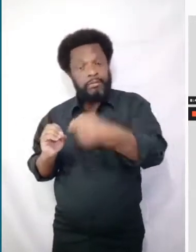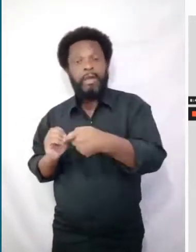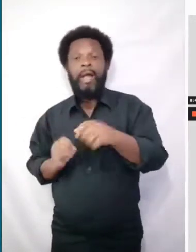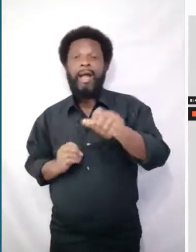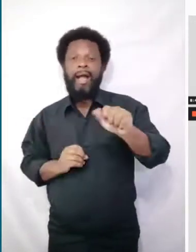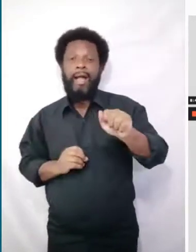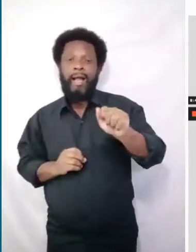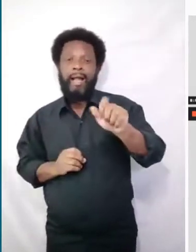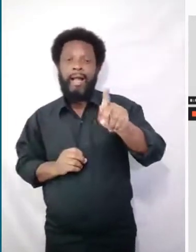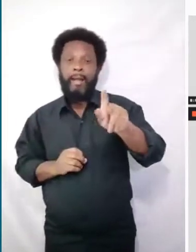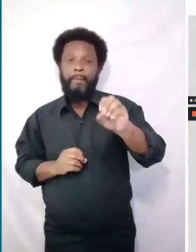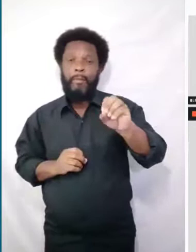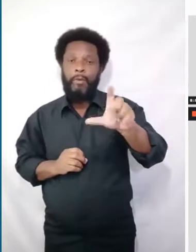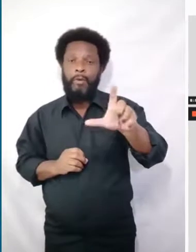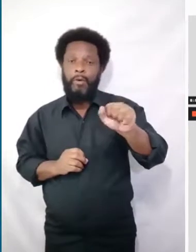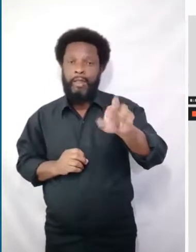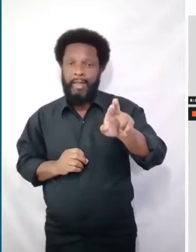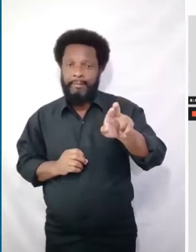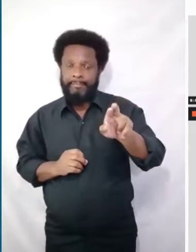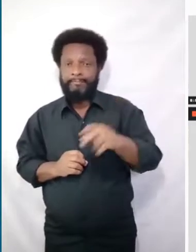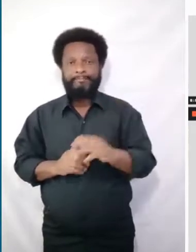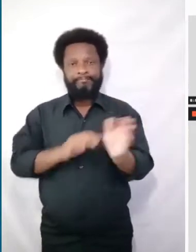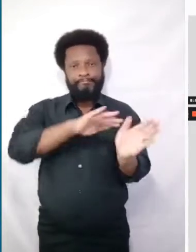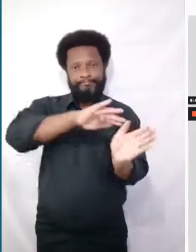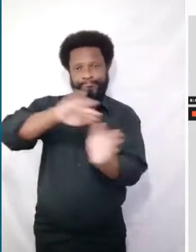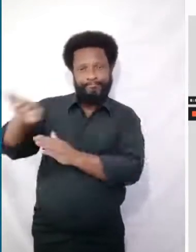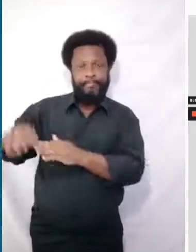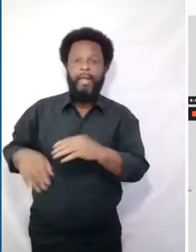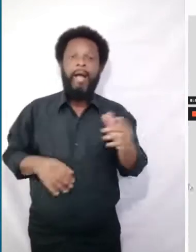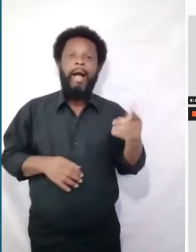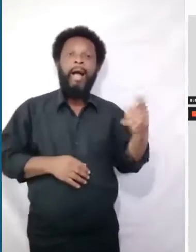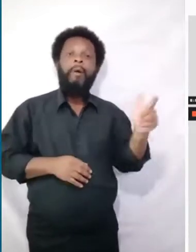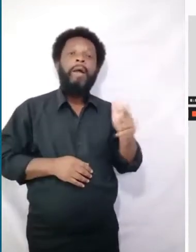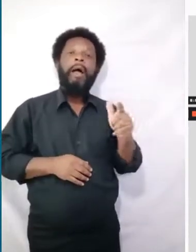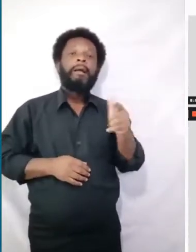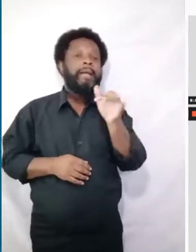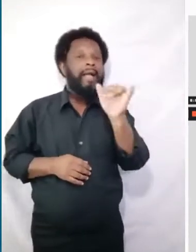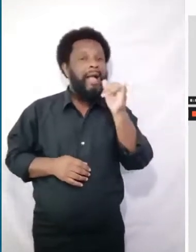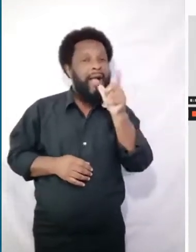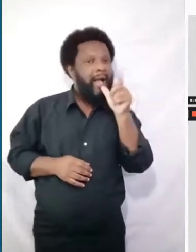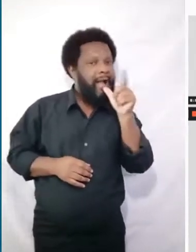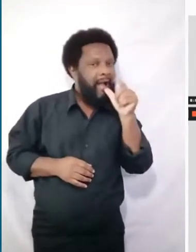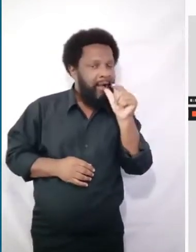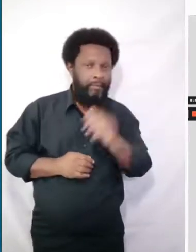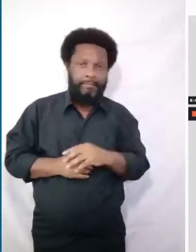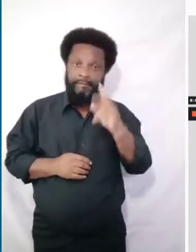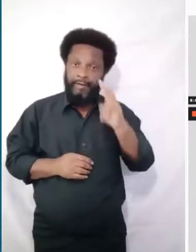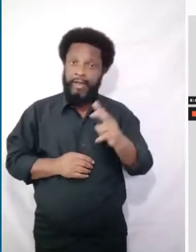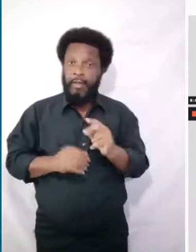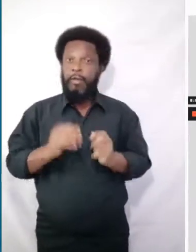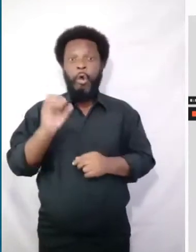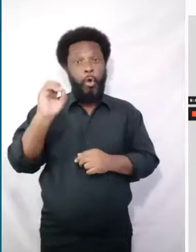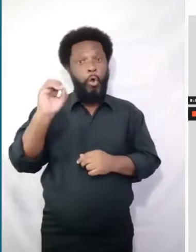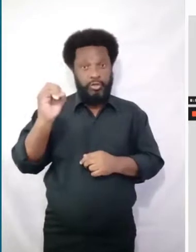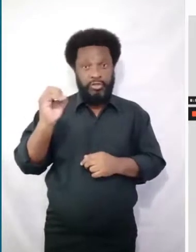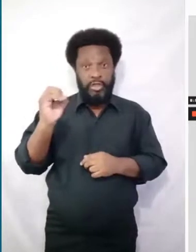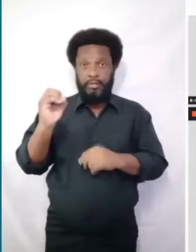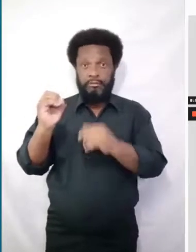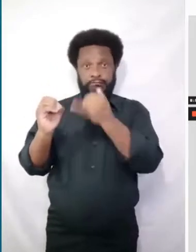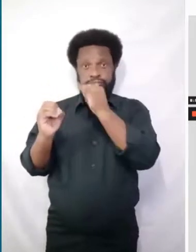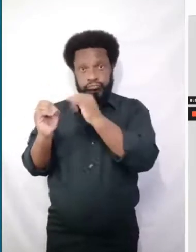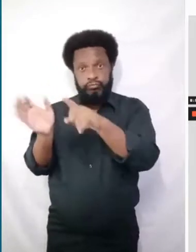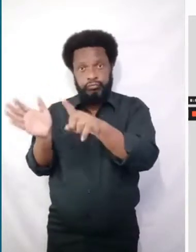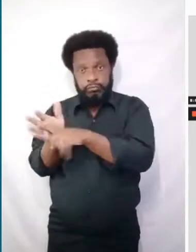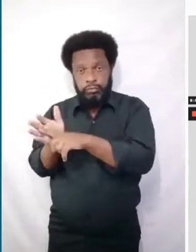a zero. Logo, a molécula ela é apolar. Vamos ver a molécula da água. Bem, novamente, olhando para cada ligação,